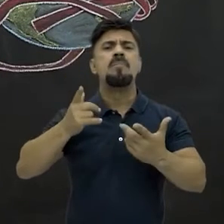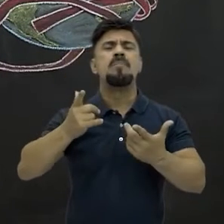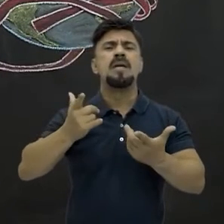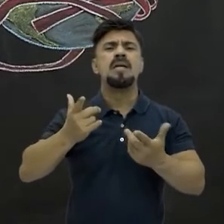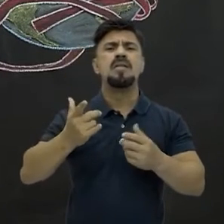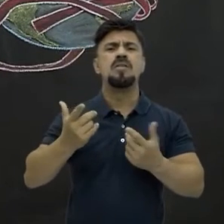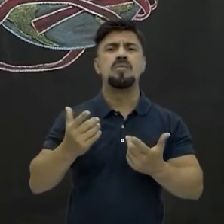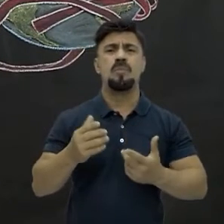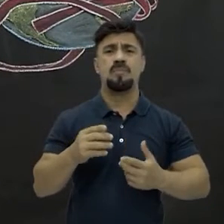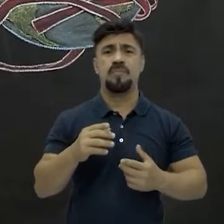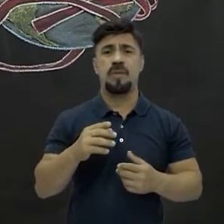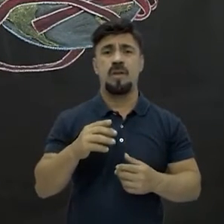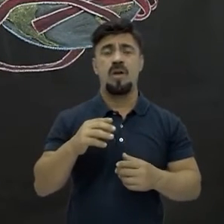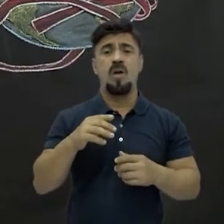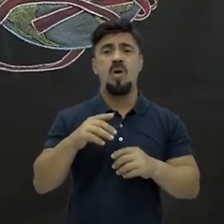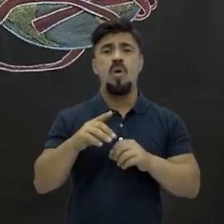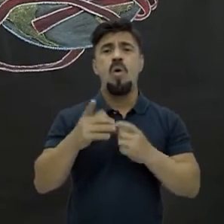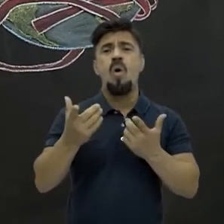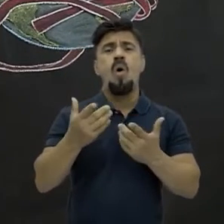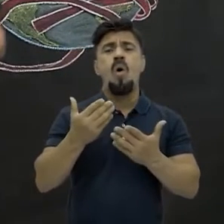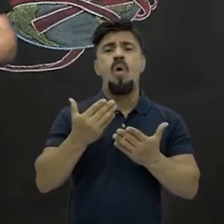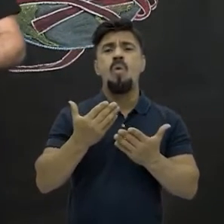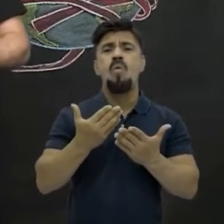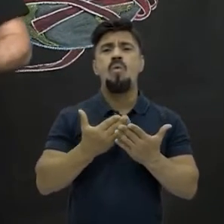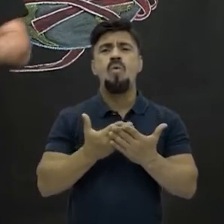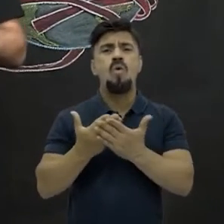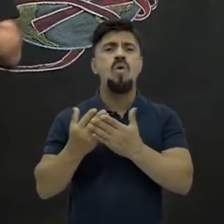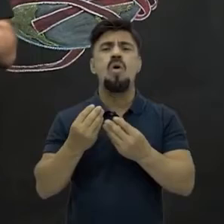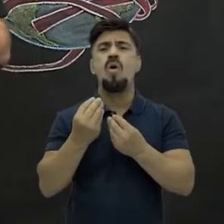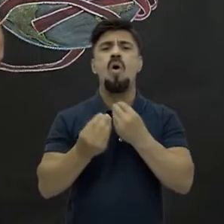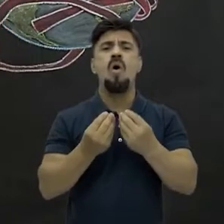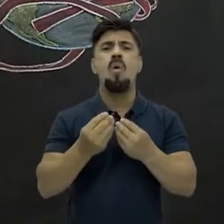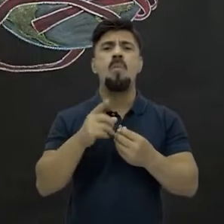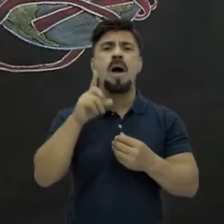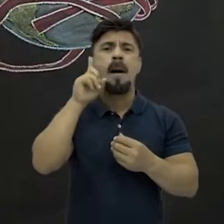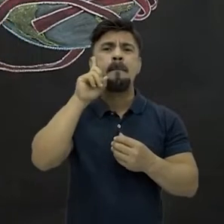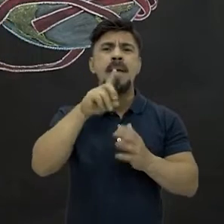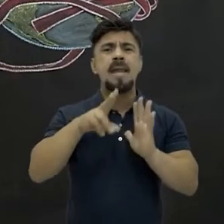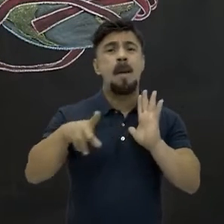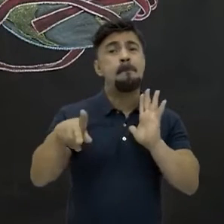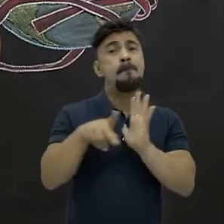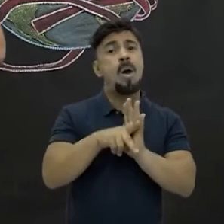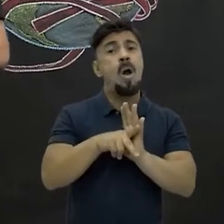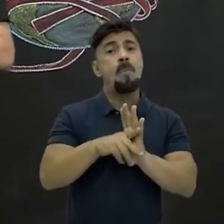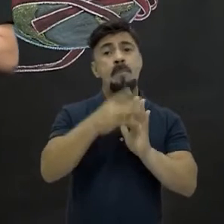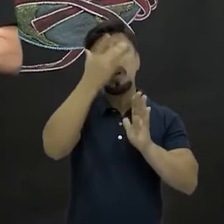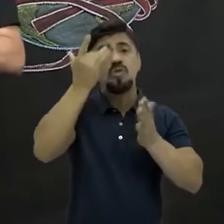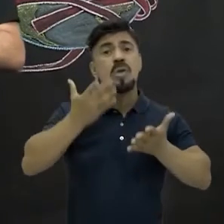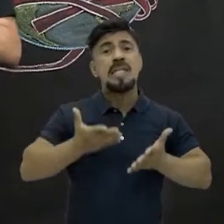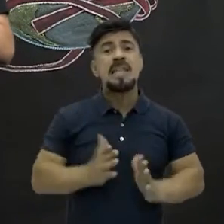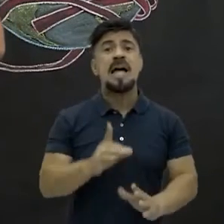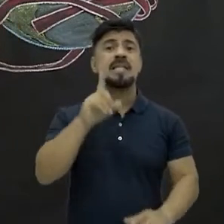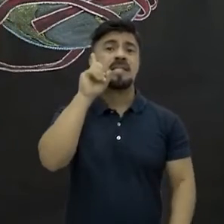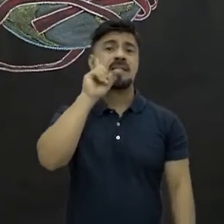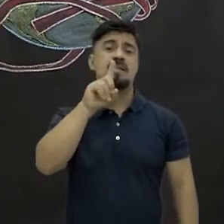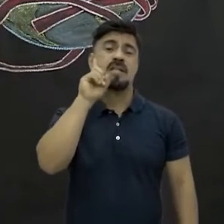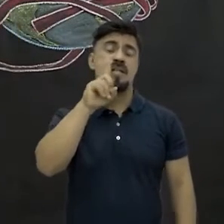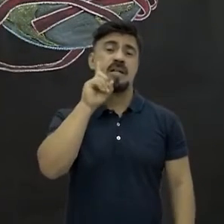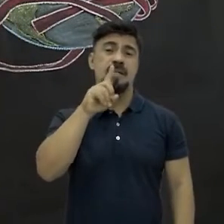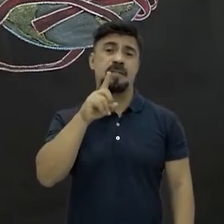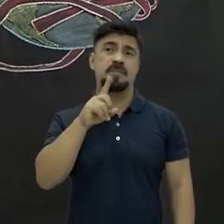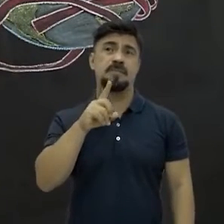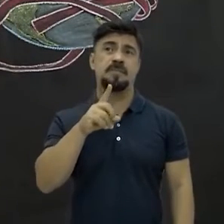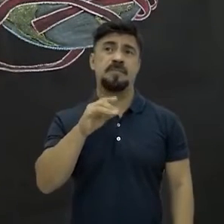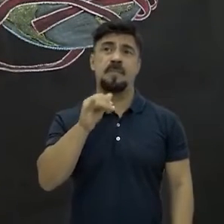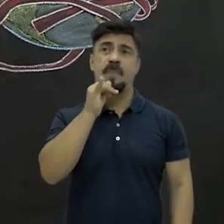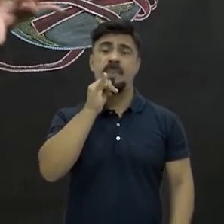doutrina Monroe, que foi exatamente a América para os americanos. Não tinha essa que ficar